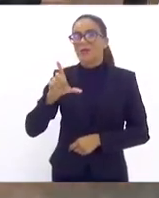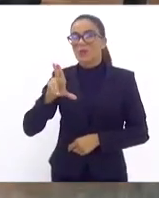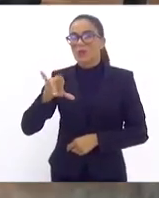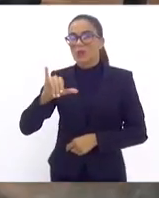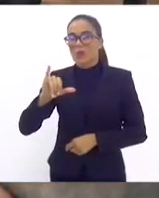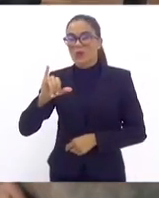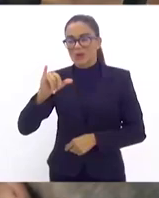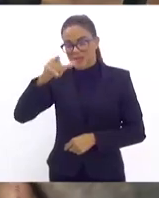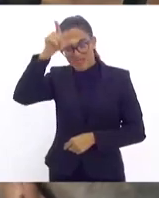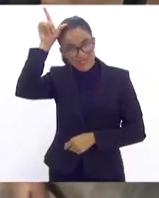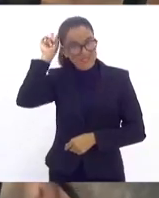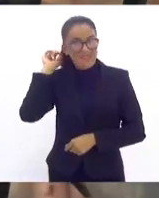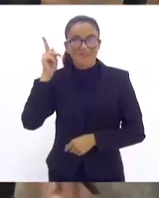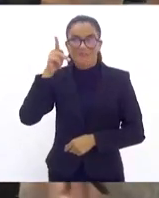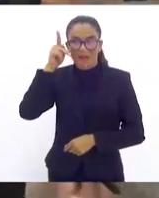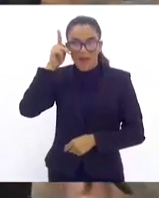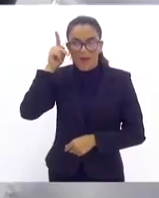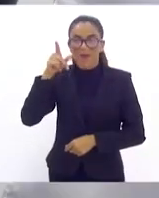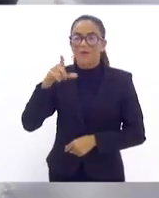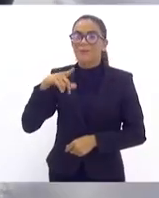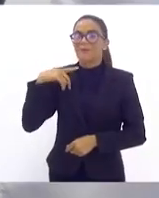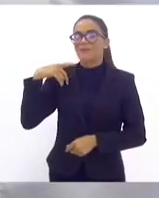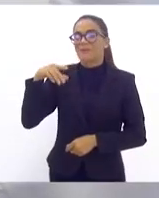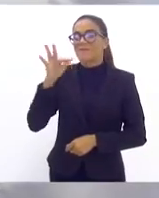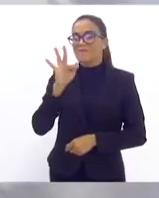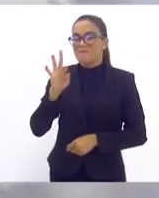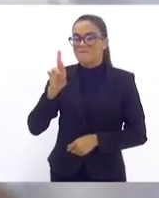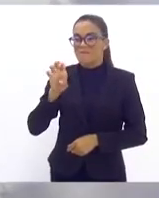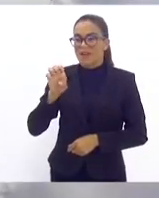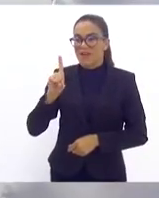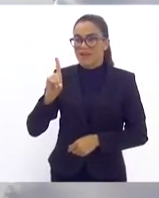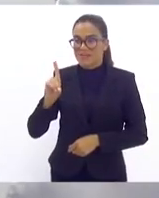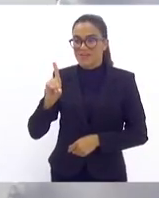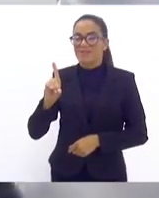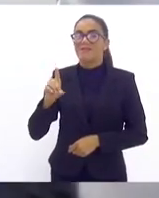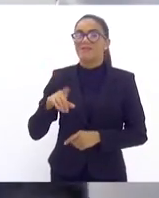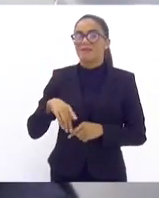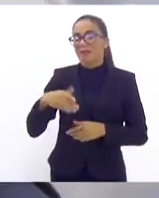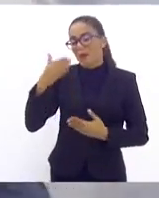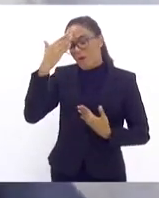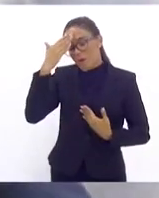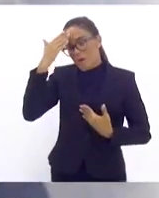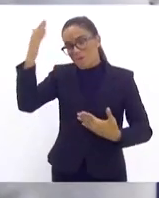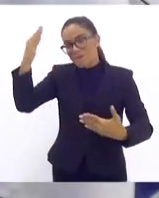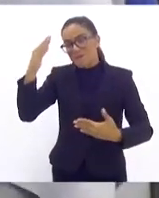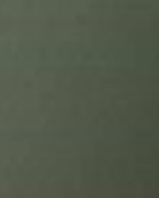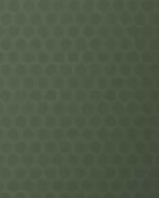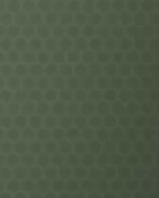parabenizando o deputado Vinícius Cozolino, deputado Fred Pacheco. Muito obrigado a todos, até a próxima.